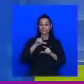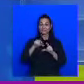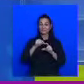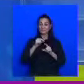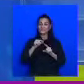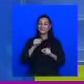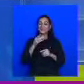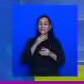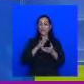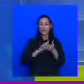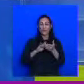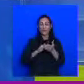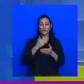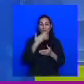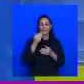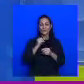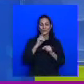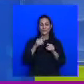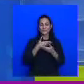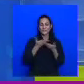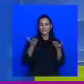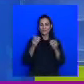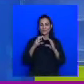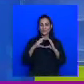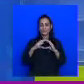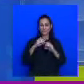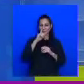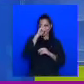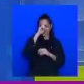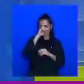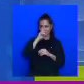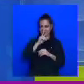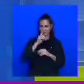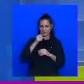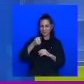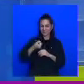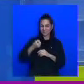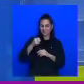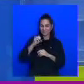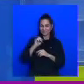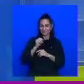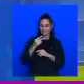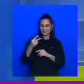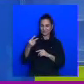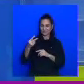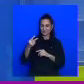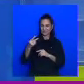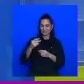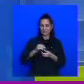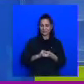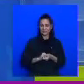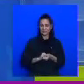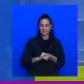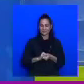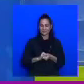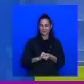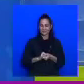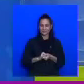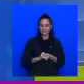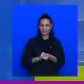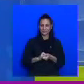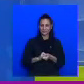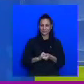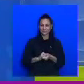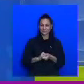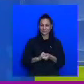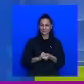Começou o sorteio da Loto Fácil. Boa sorte para você. Bola amarela, número 02. Amarela